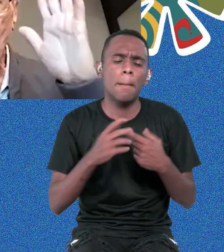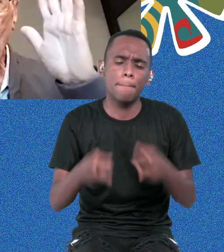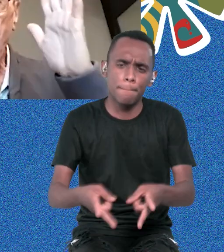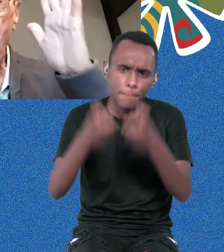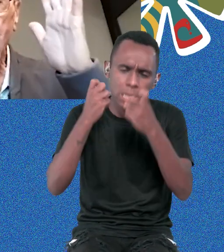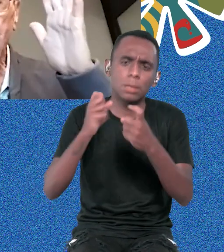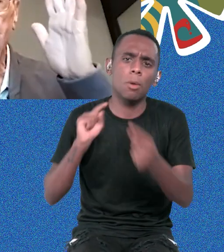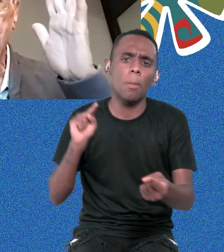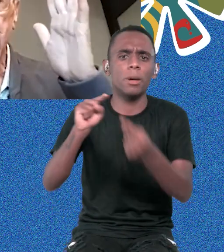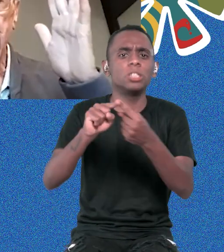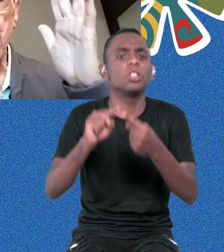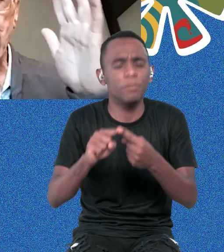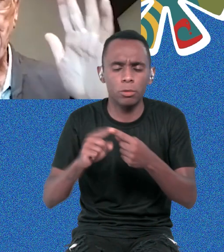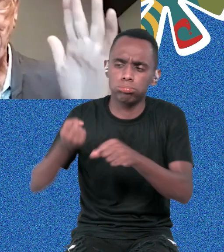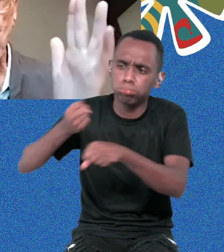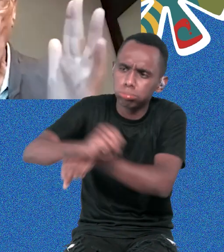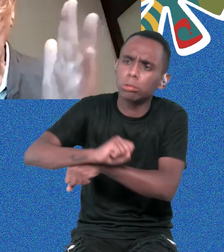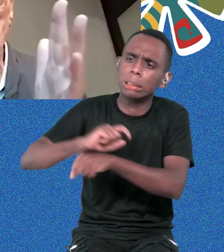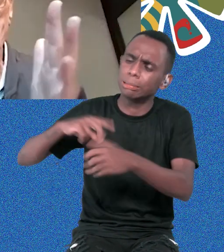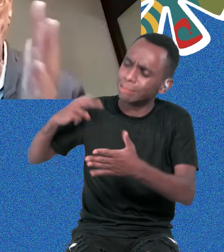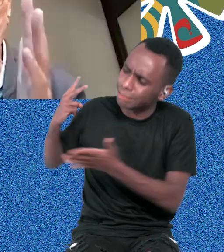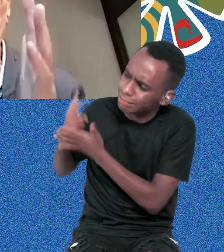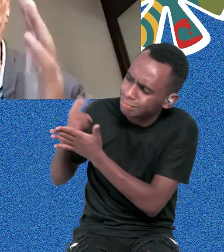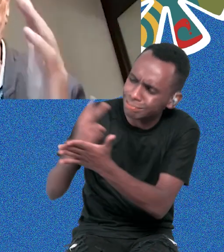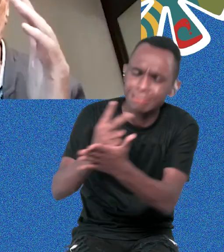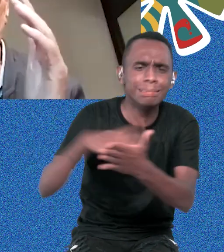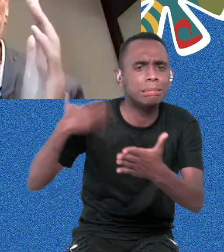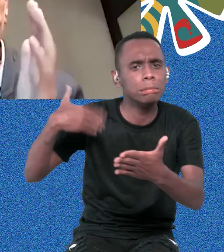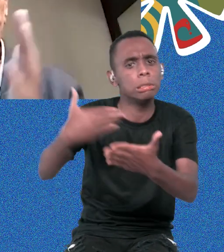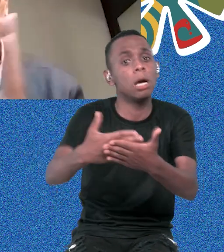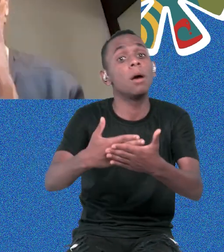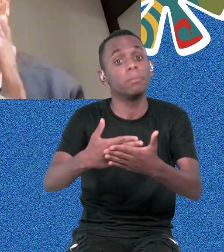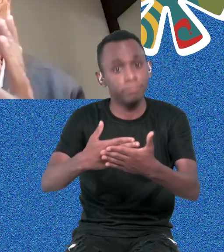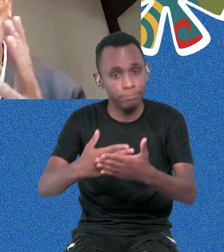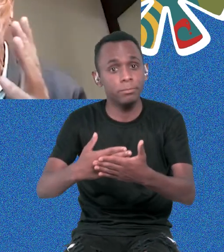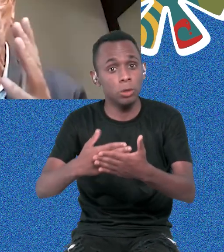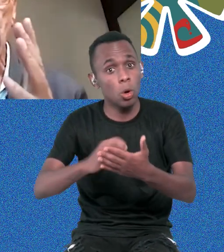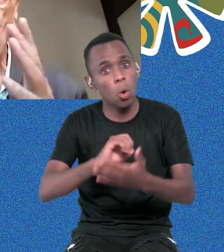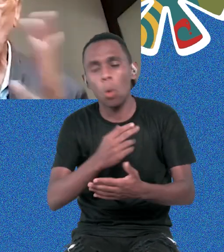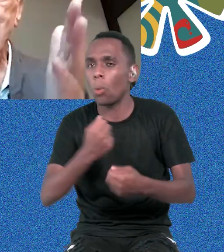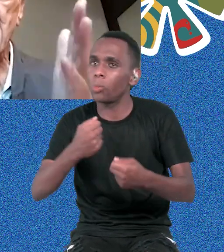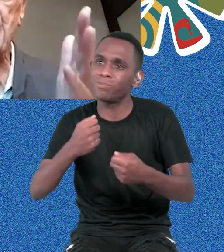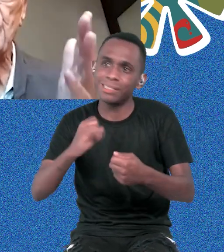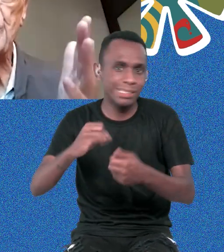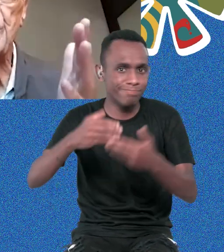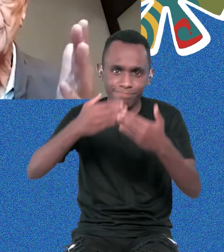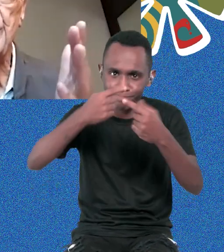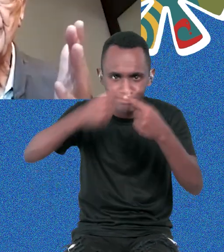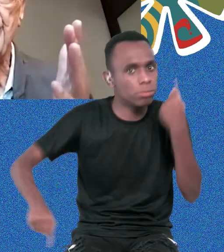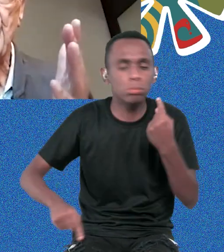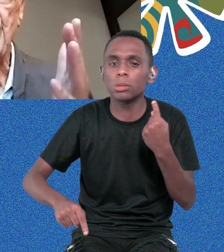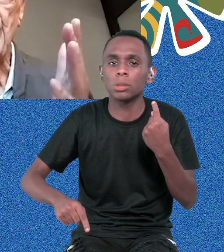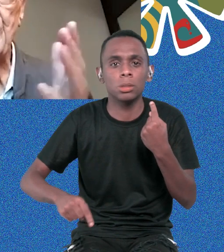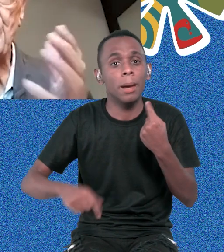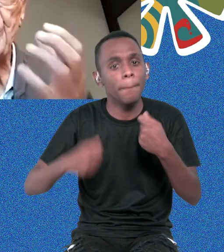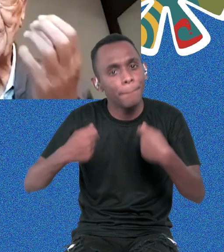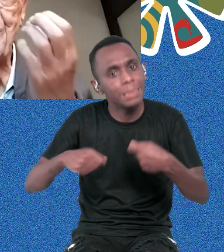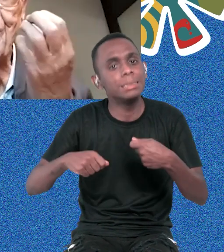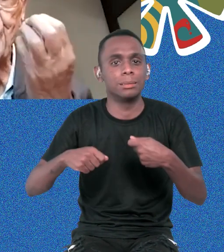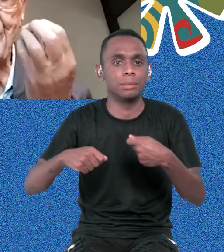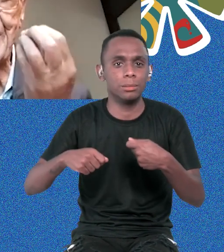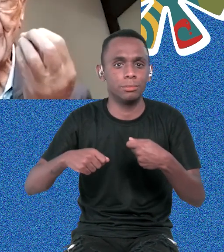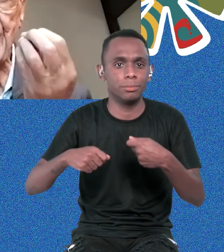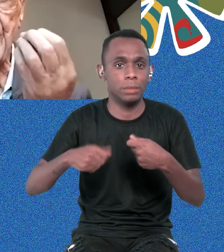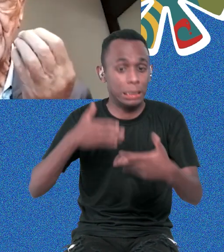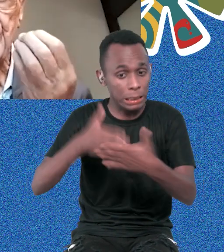essa visão colonial que se perpetuou no Império, se perpetuou até na República, ou não avançaremos. Eu acho que isto